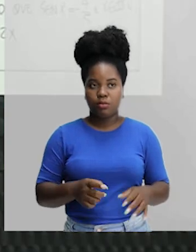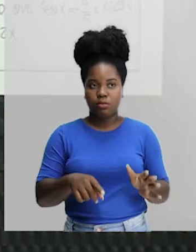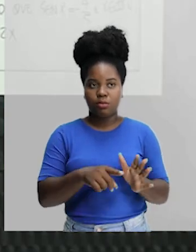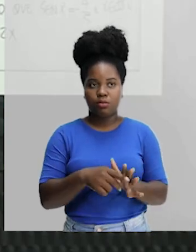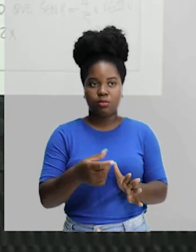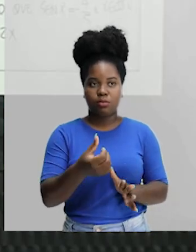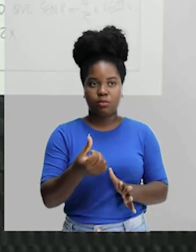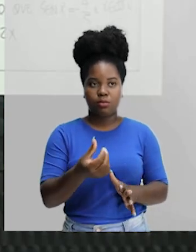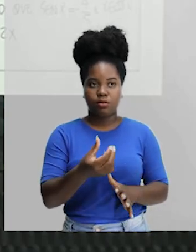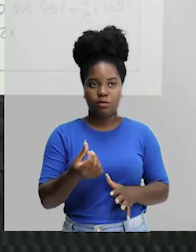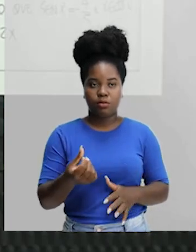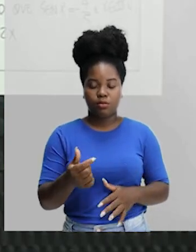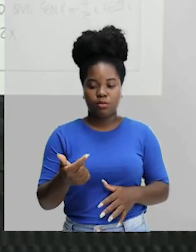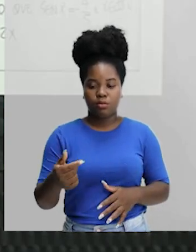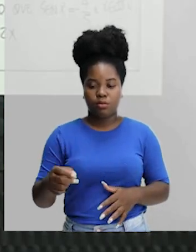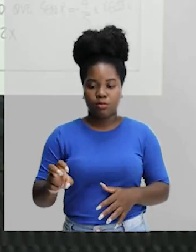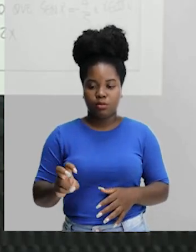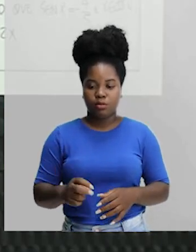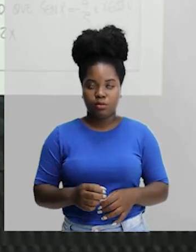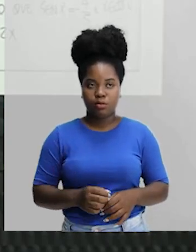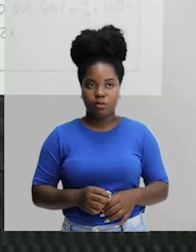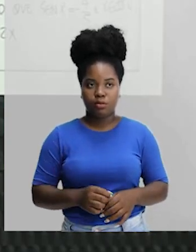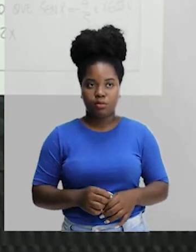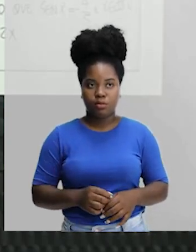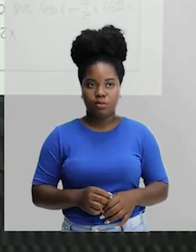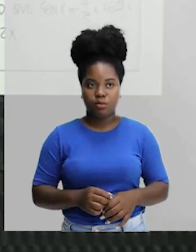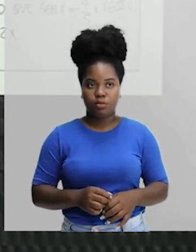menos 16 sobre 25.